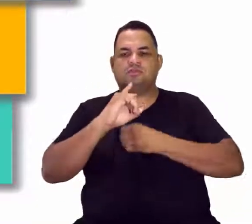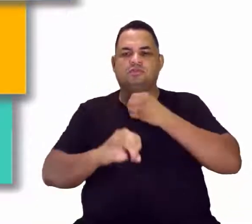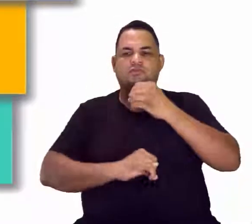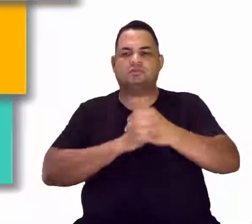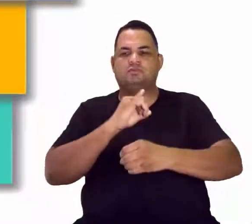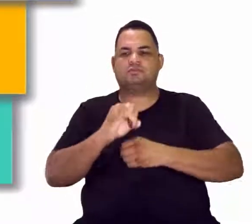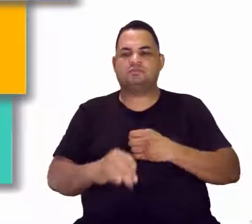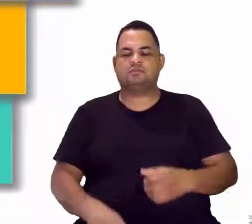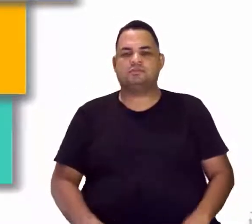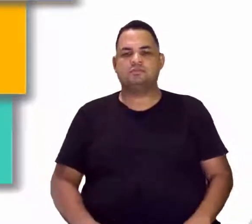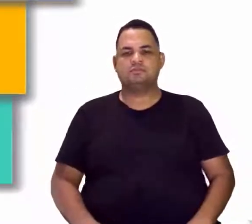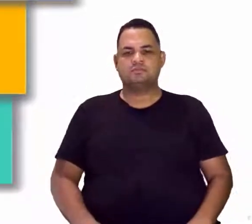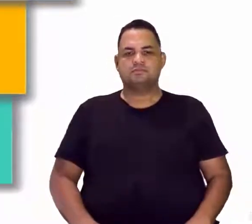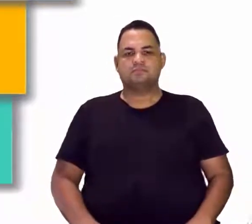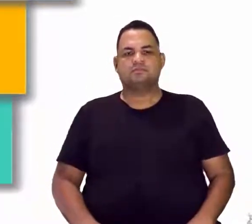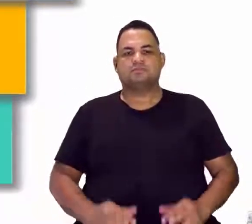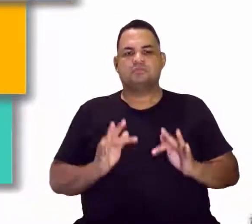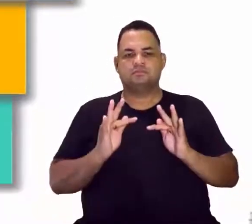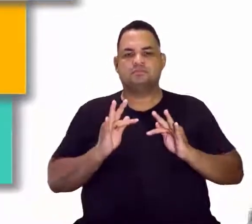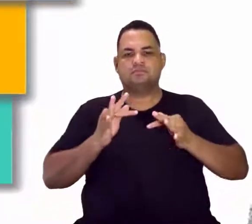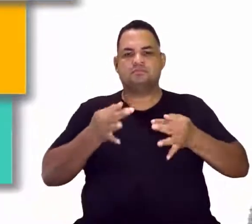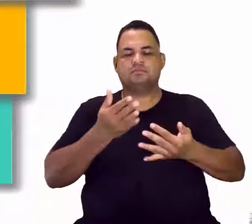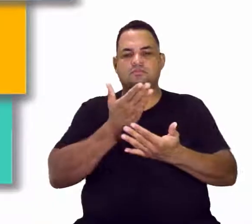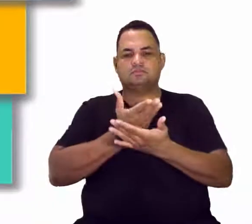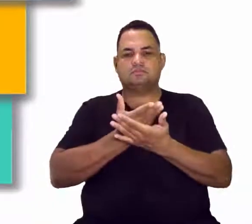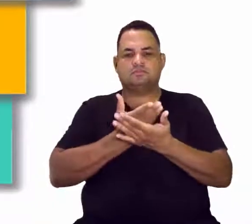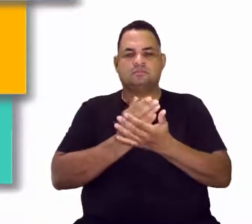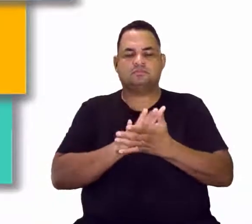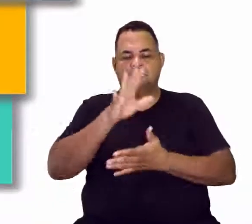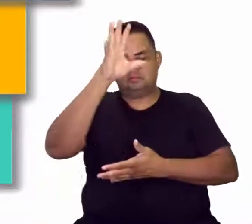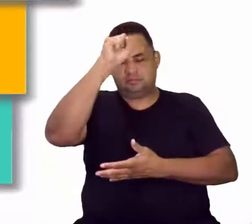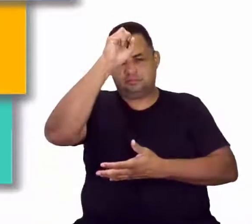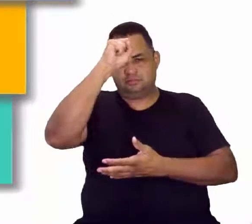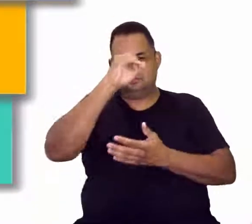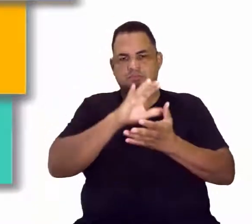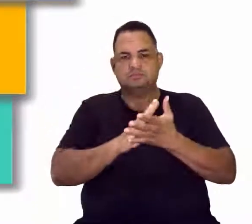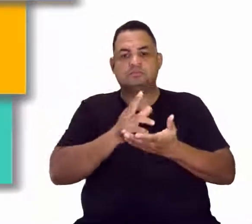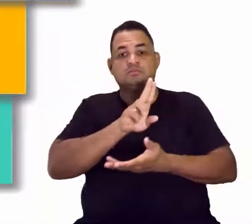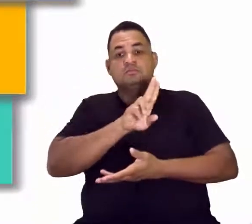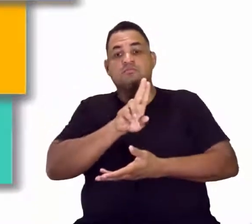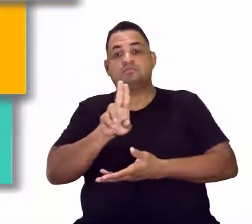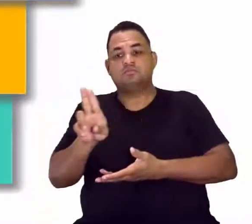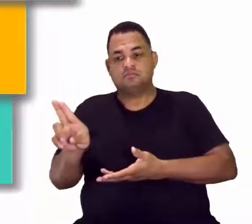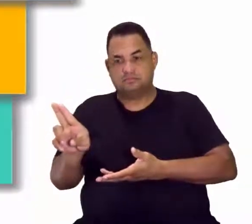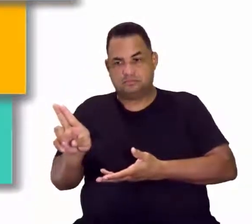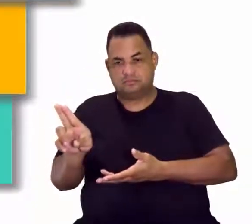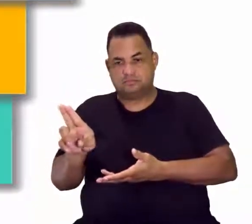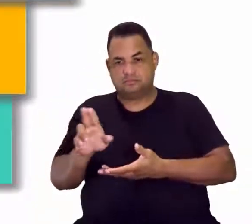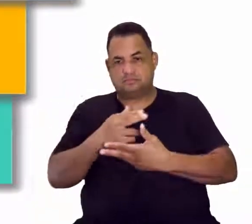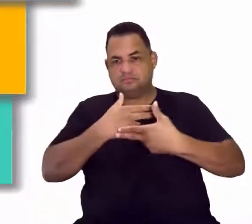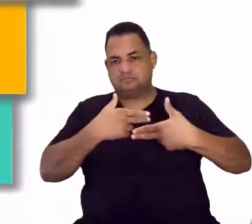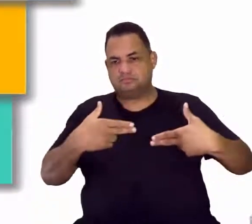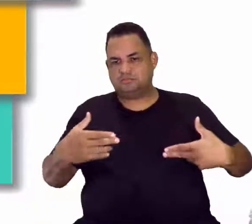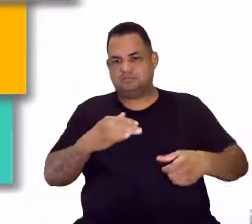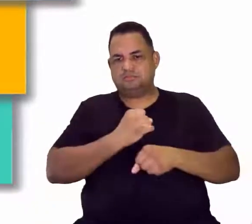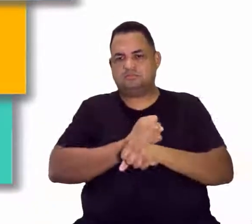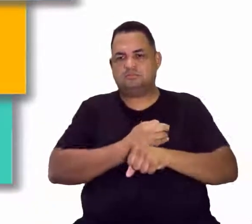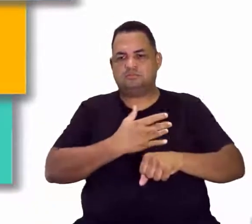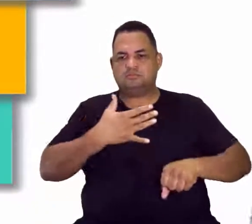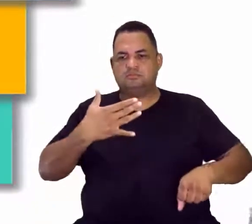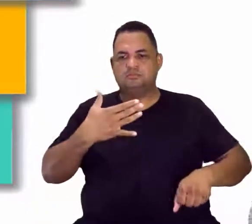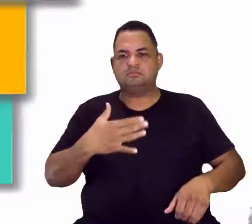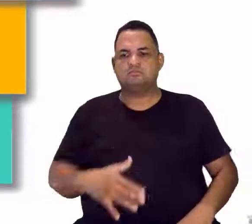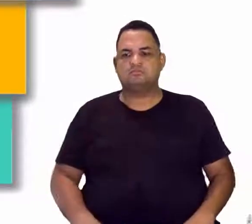ionizáveis. E, para finalizar a aula, nós vamos aprender também a nomenclatura dos ácidos.